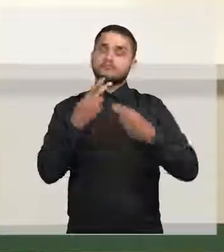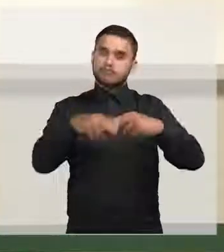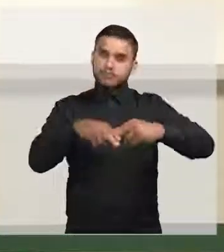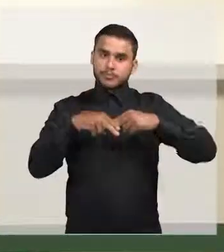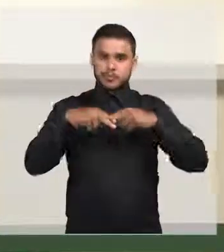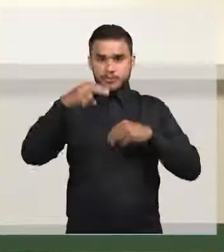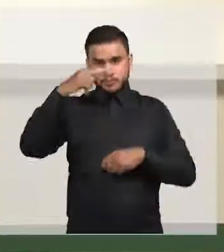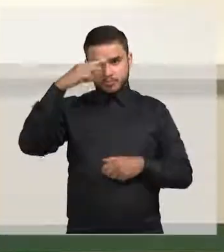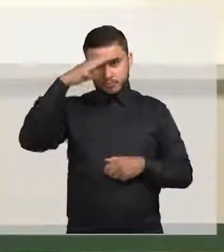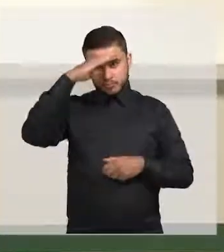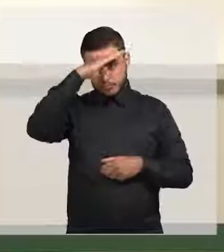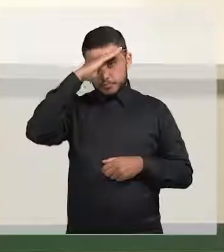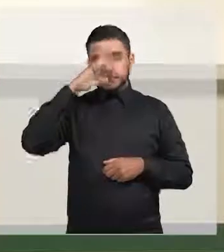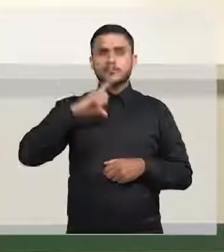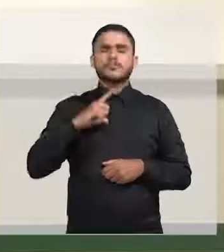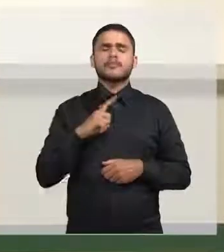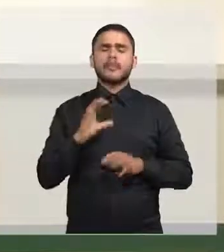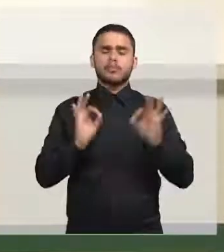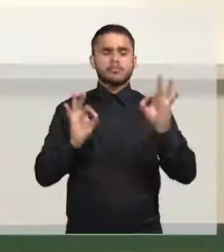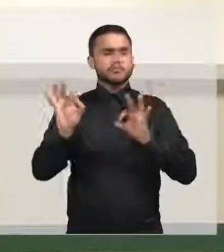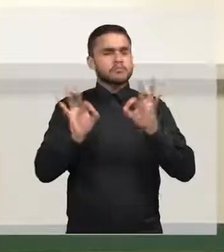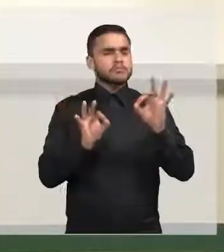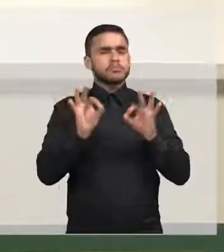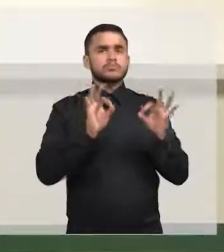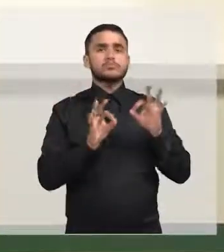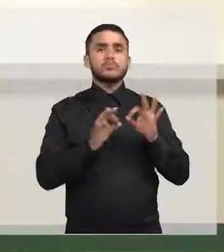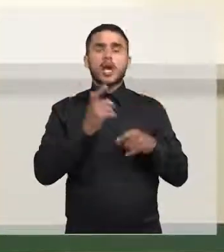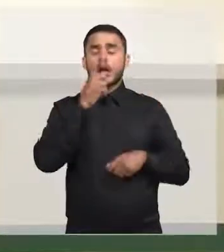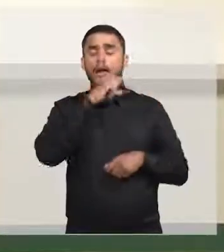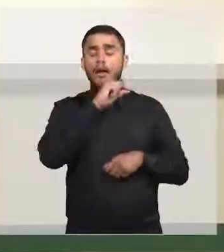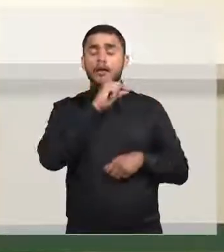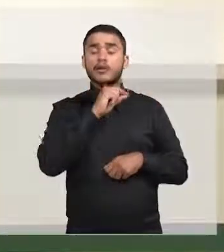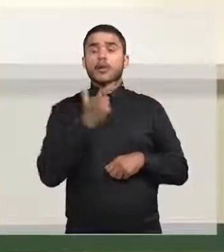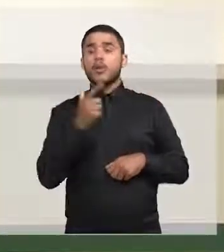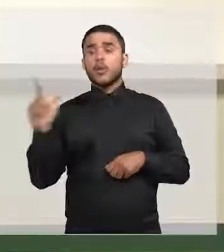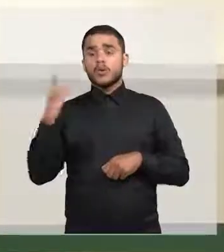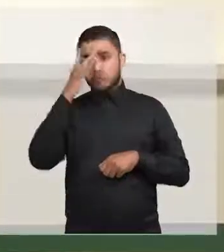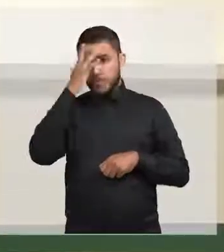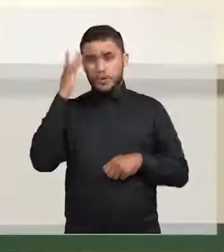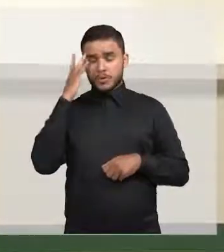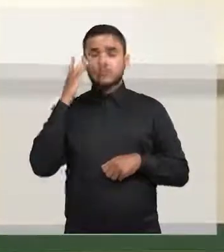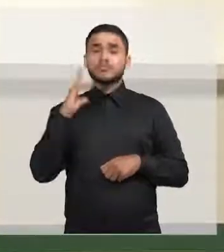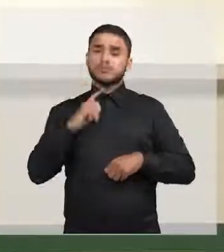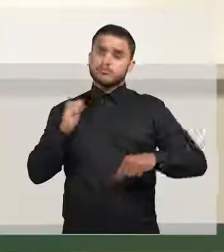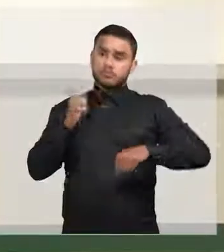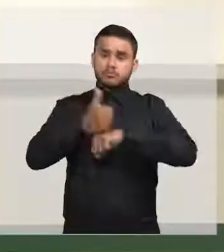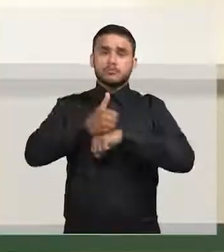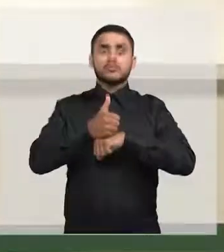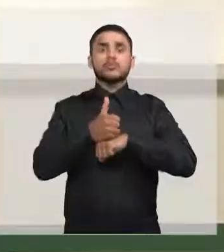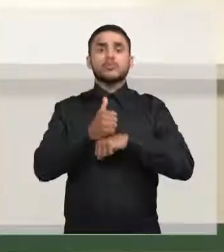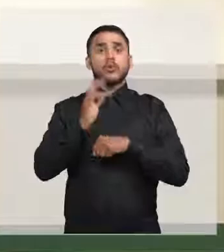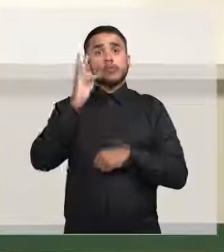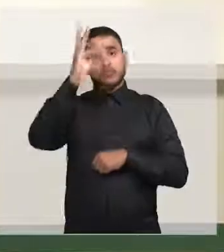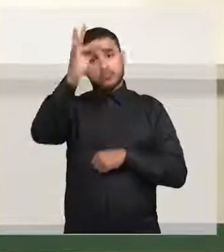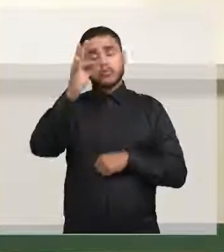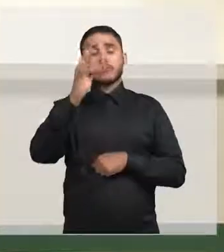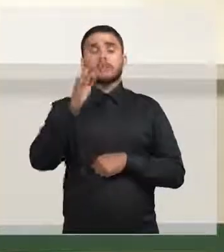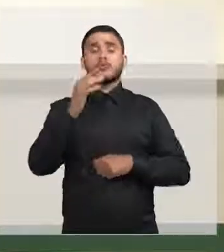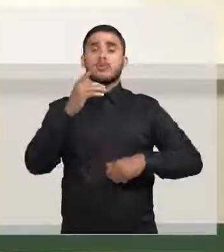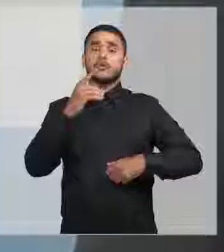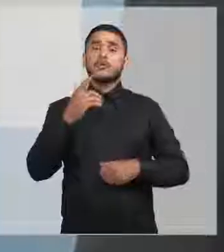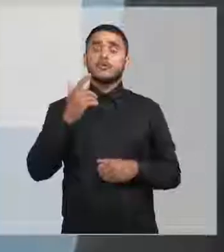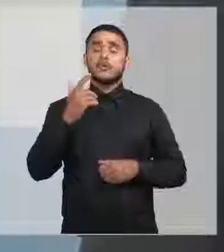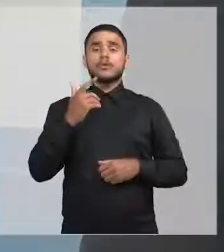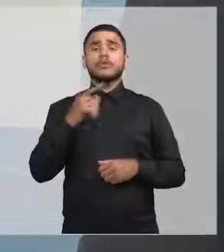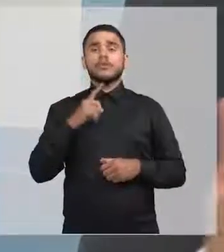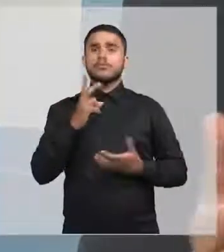viés político. Deixa eu ler aqui para tu entender aqui. Olha, a possibilidade de o juiz federal Sérgio Moro assumir o cargo de governo no